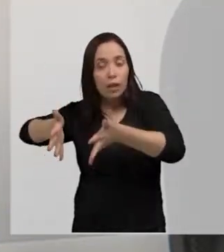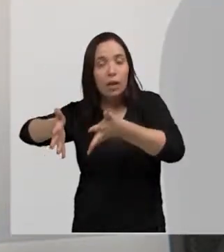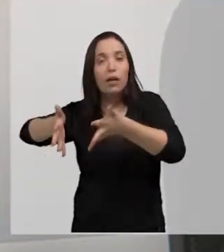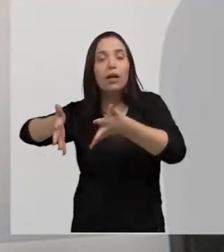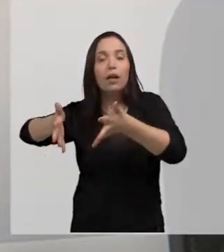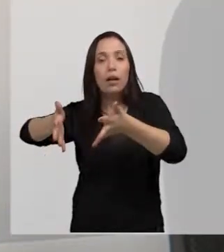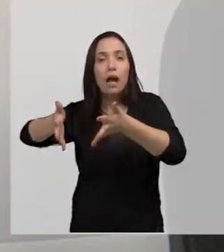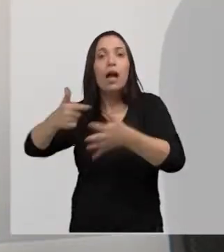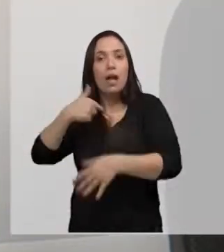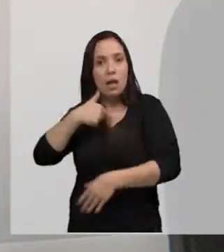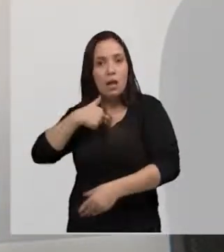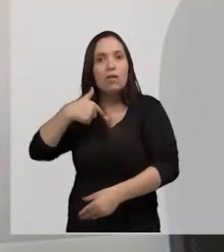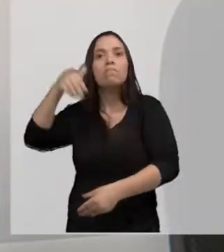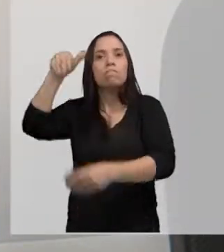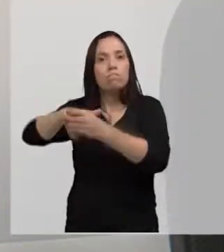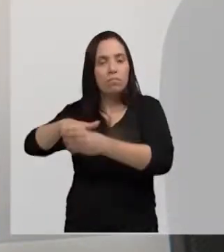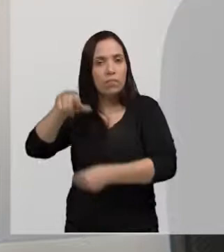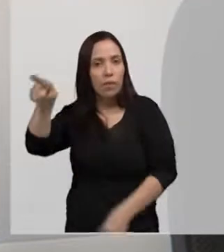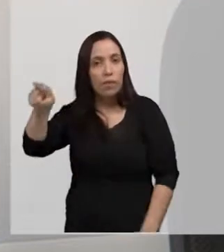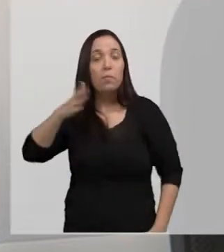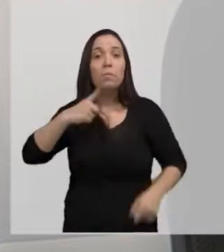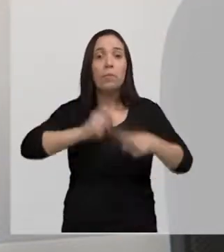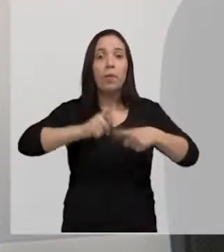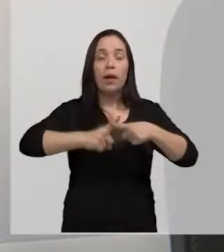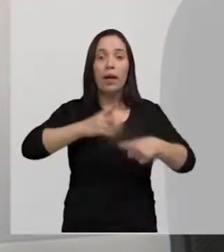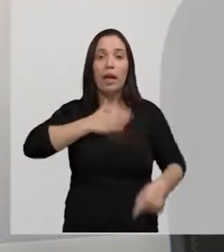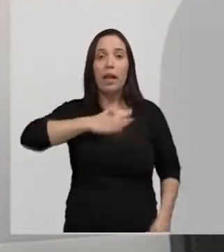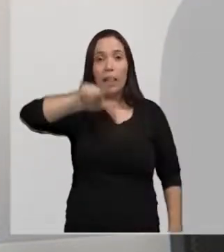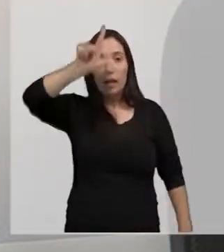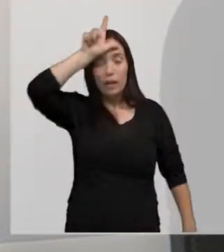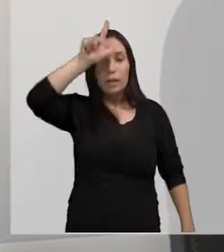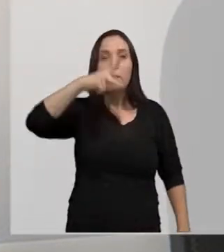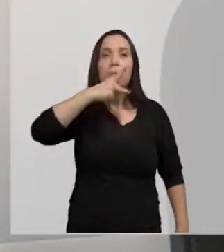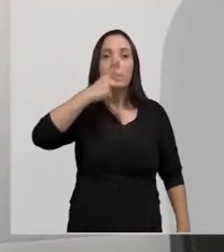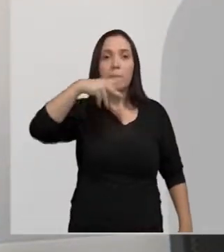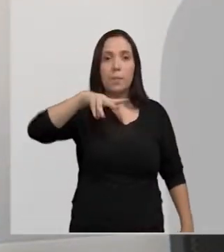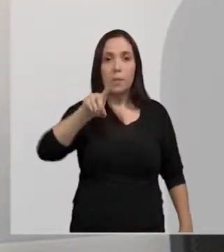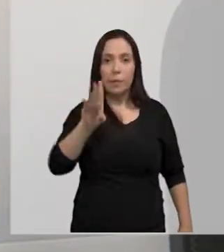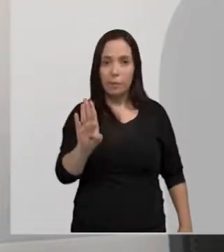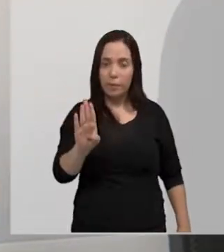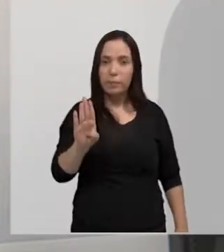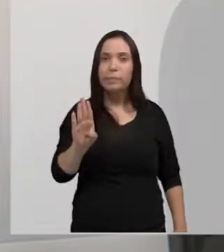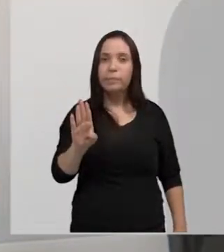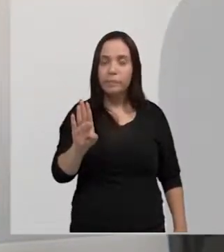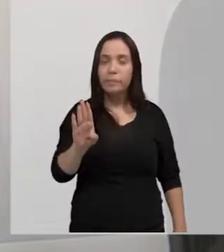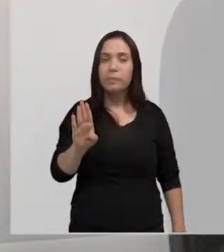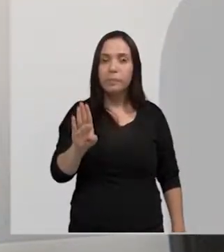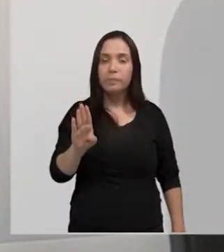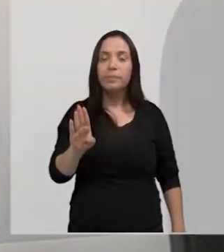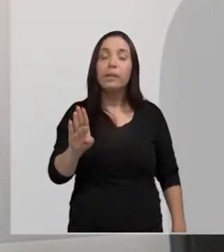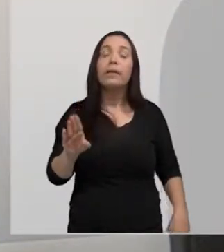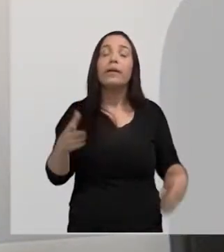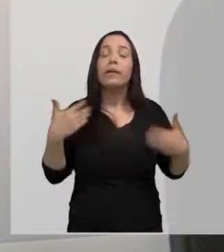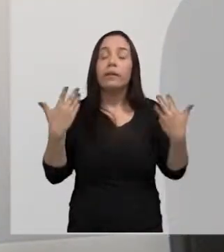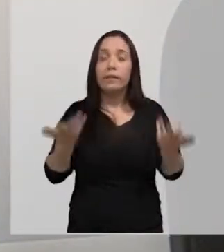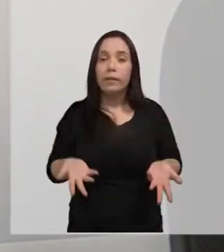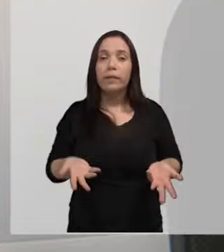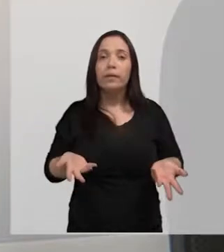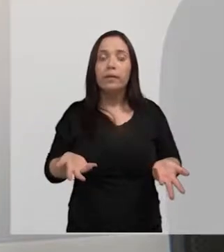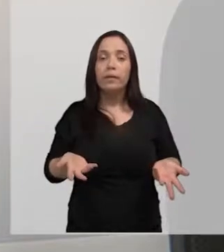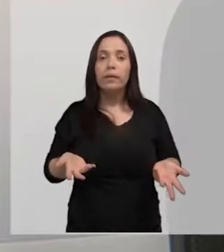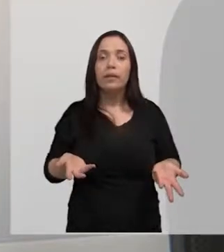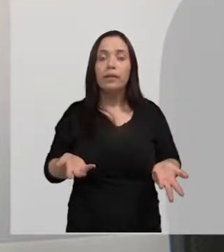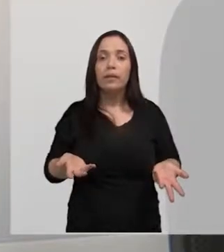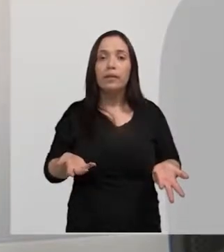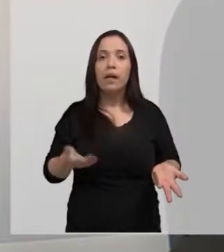Cai com o apoio decisivo dele. Ele, como líder da bancada Como líder da bancada do PMDB no Senado. Ele, literalmente, ganha